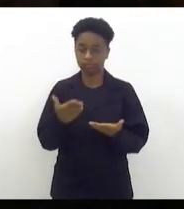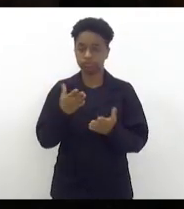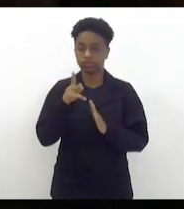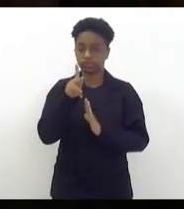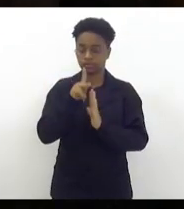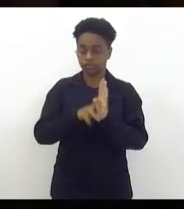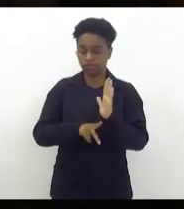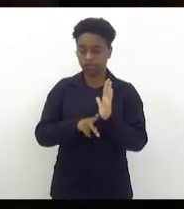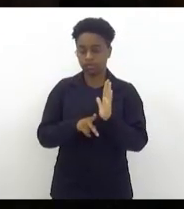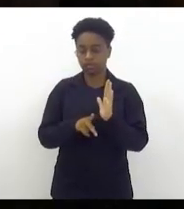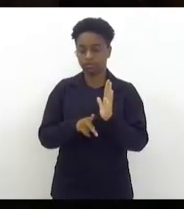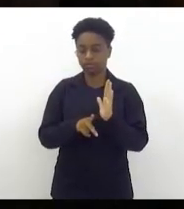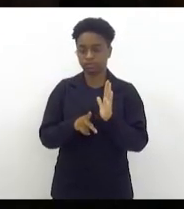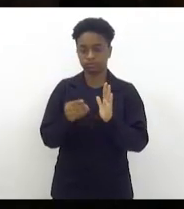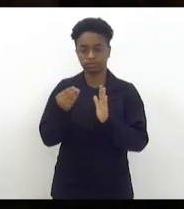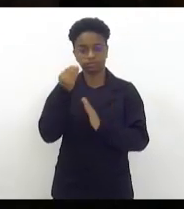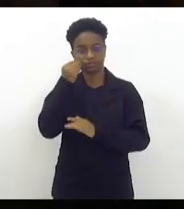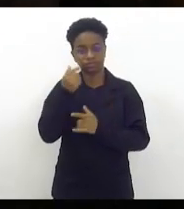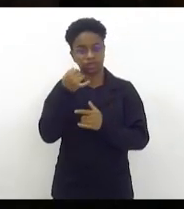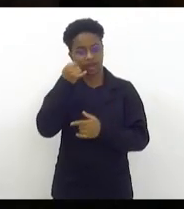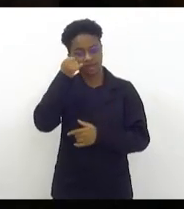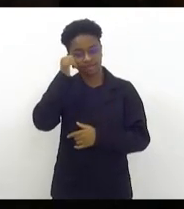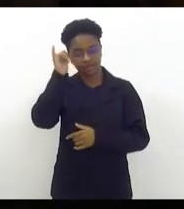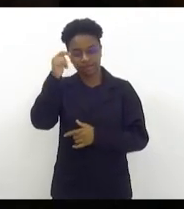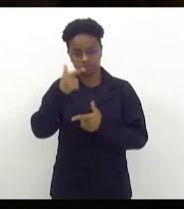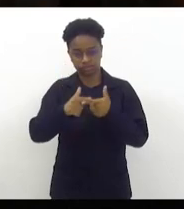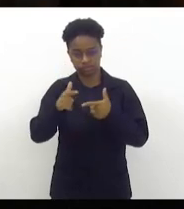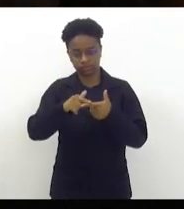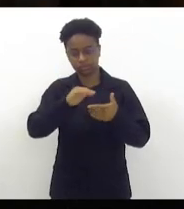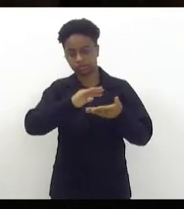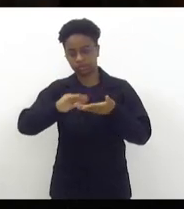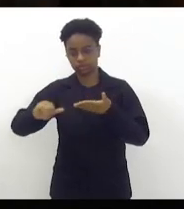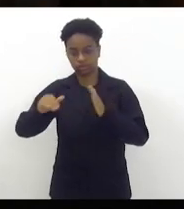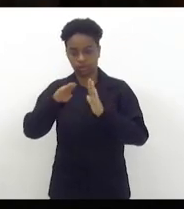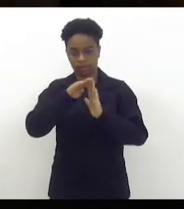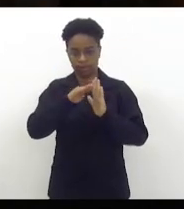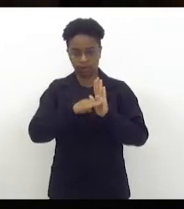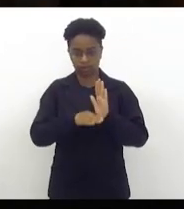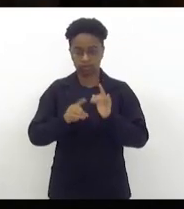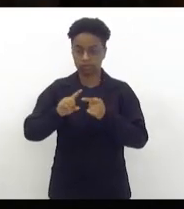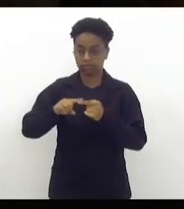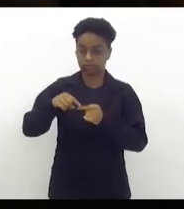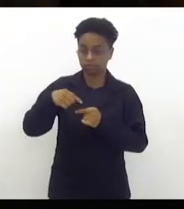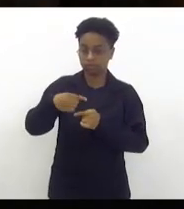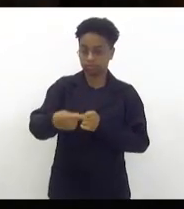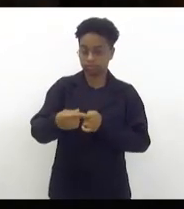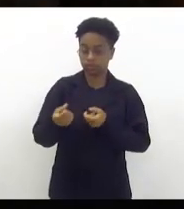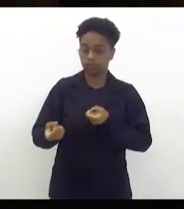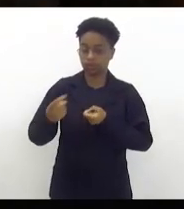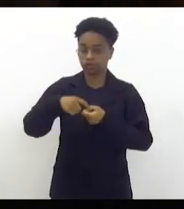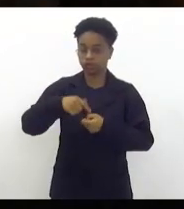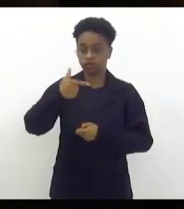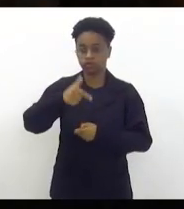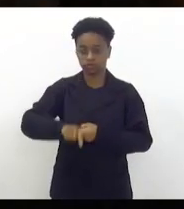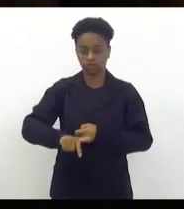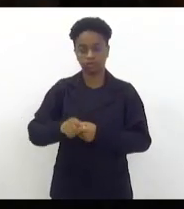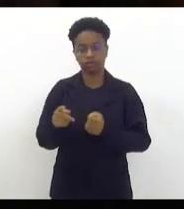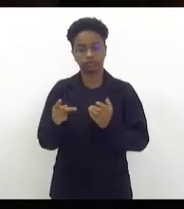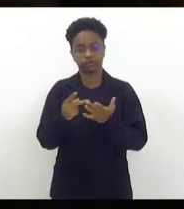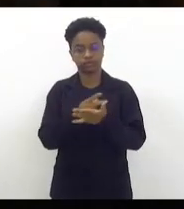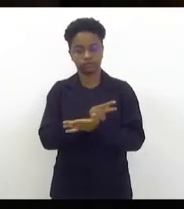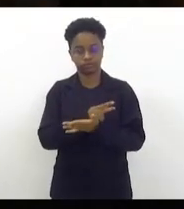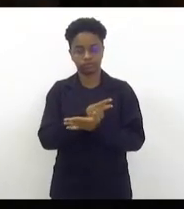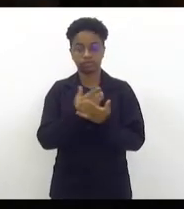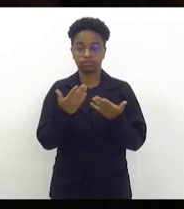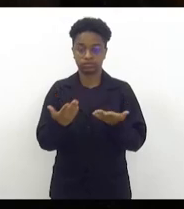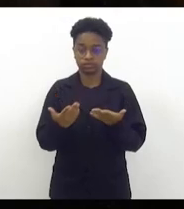para não ter problemas nenhum, foi retirado. Mais tarde, voltou isso a acontecer, e